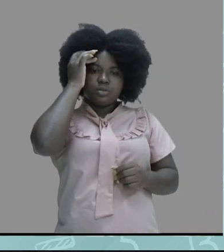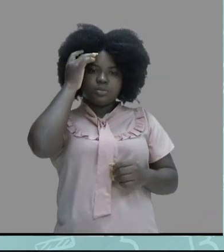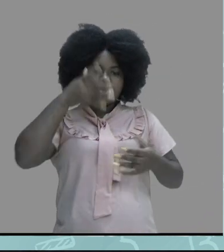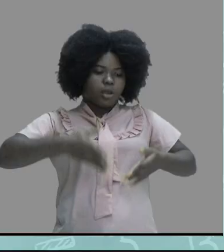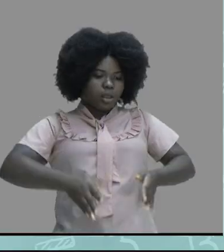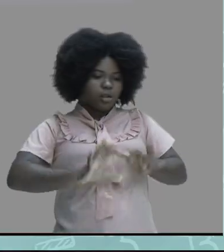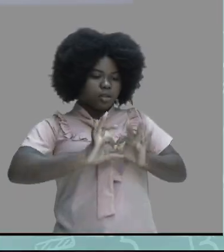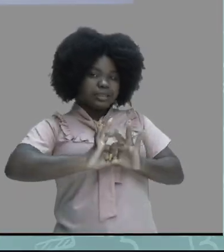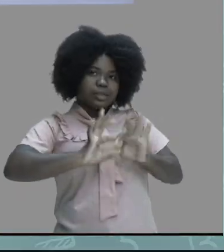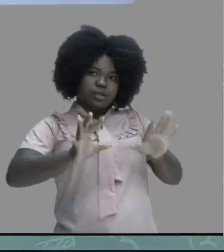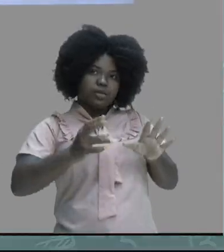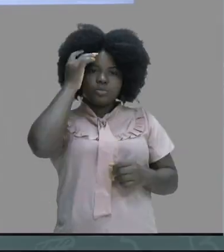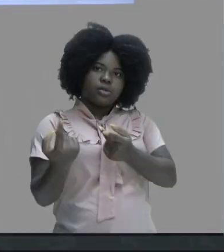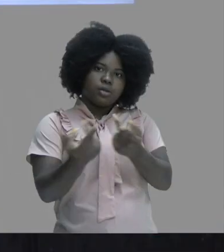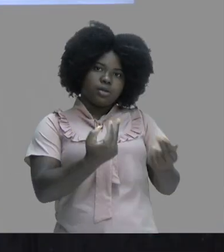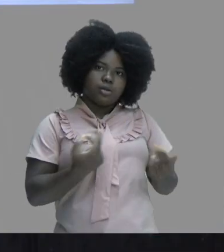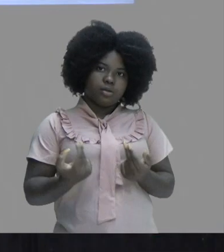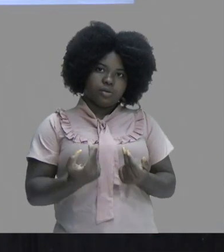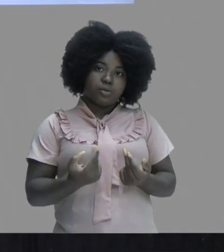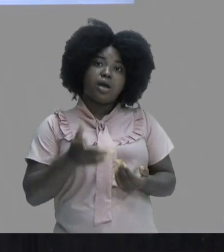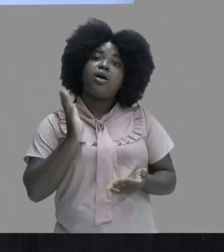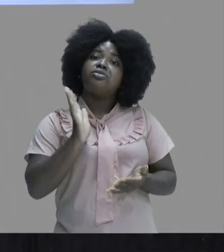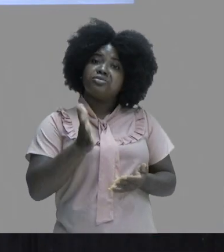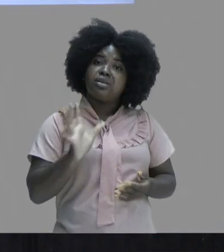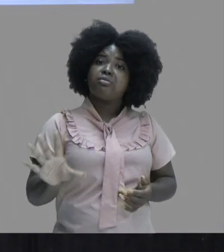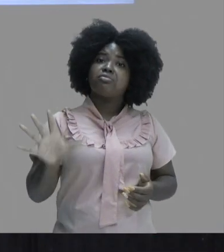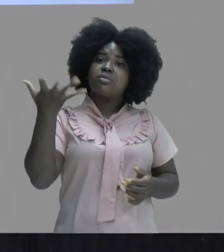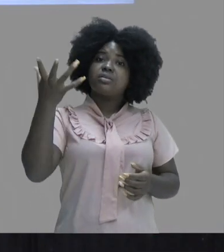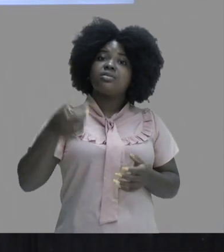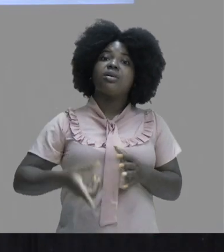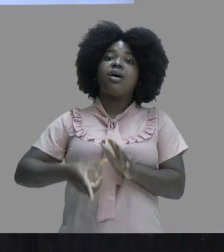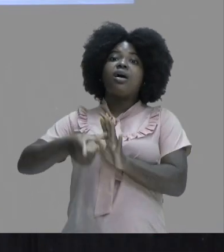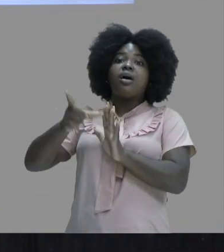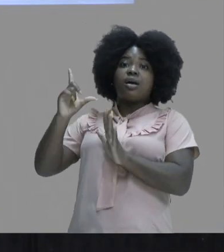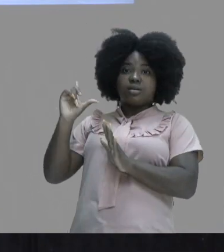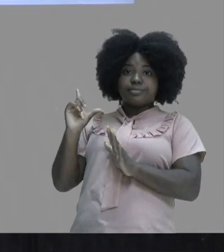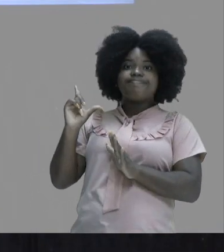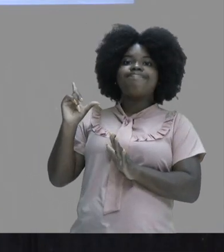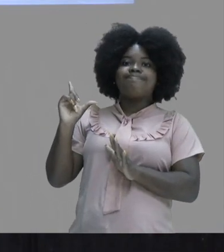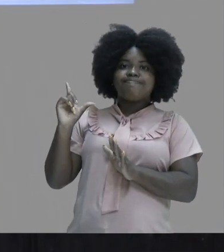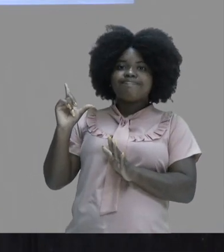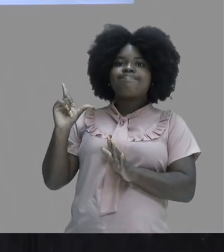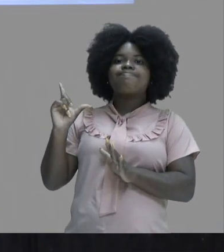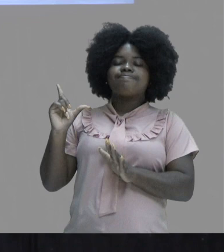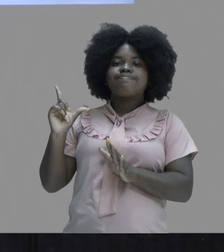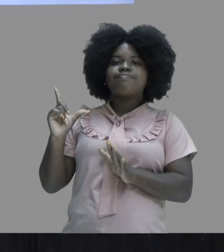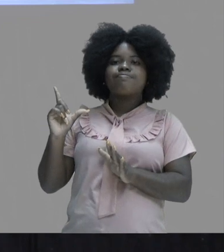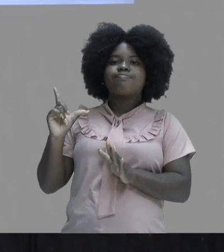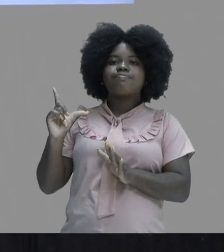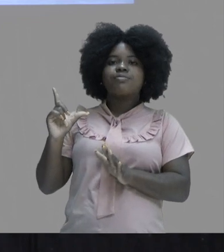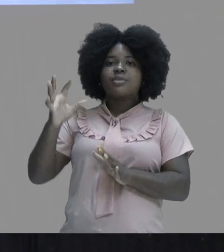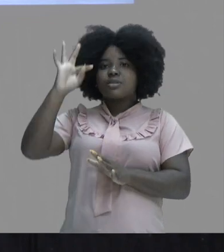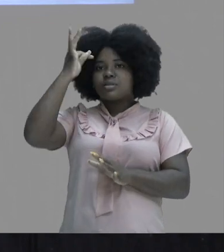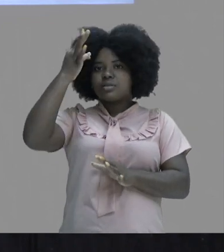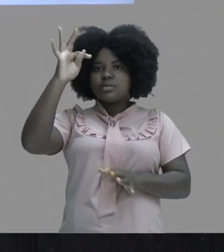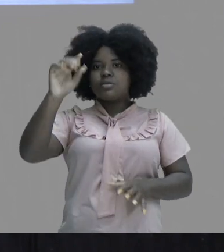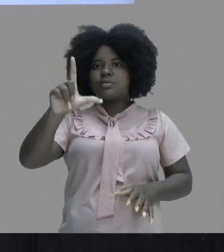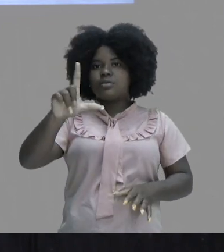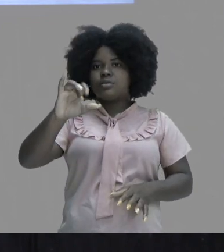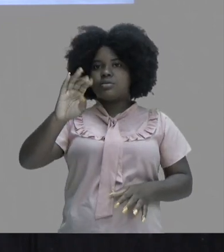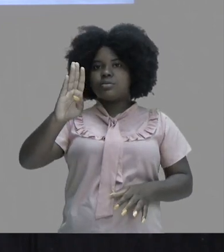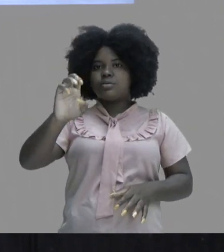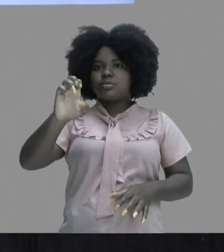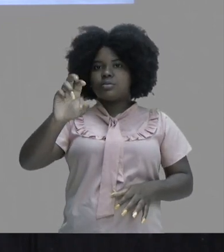livres e iguais, ela já existia antes. Ela já existia na teoria liberal do